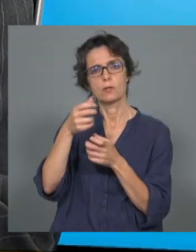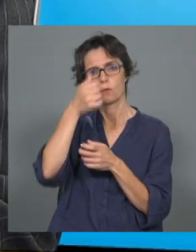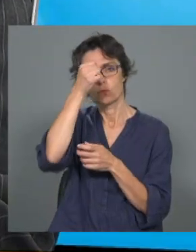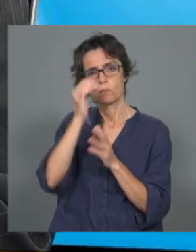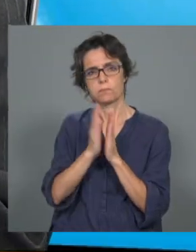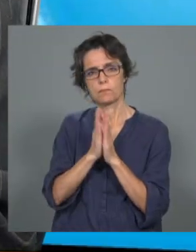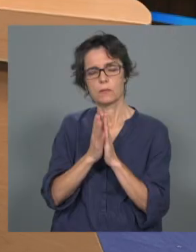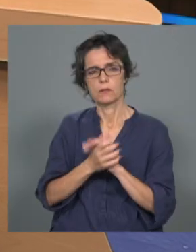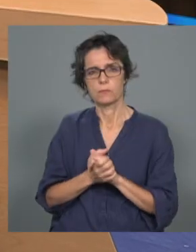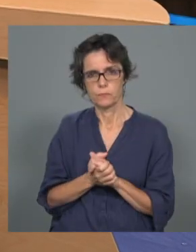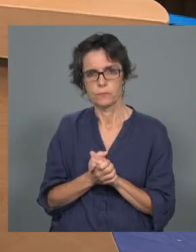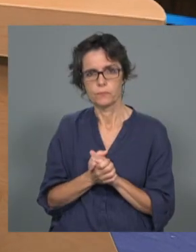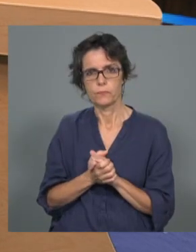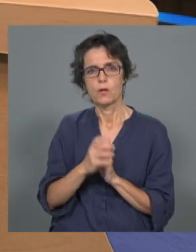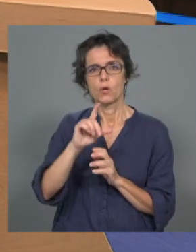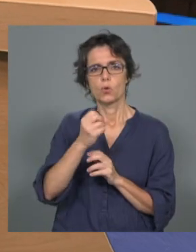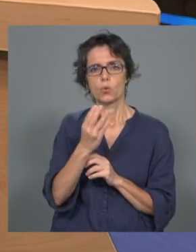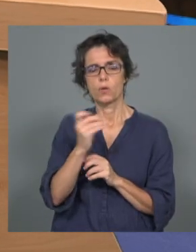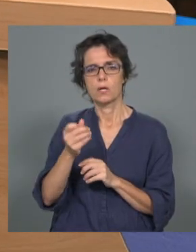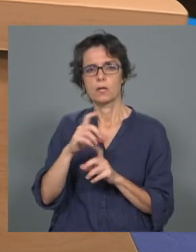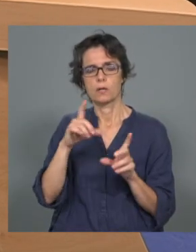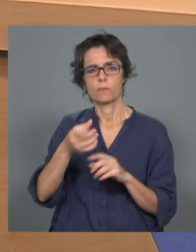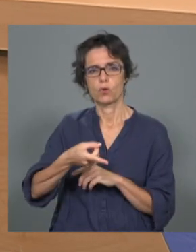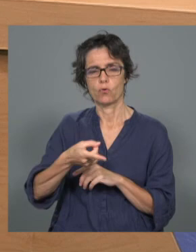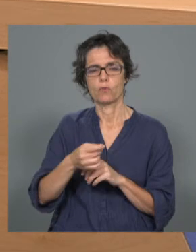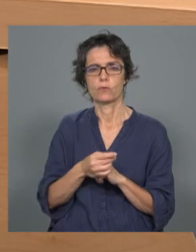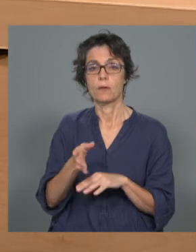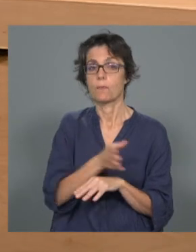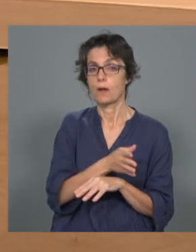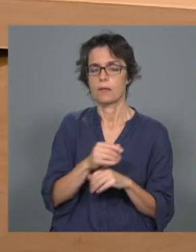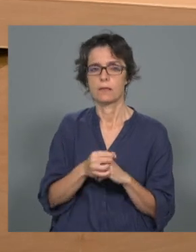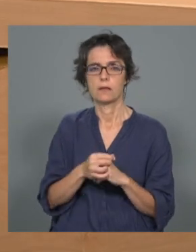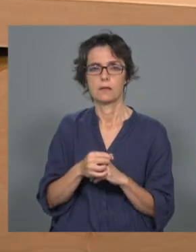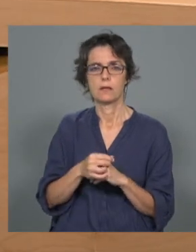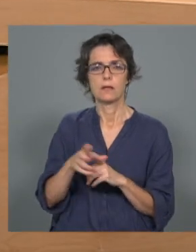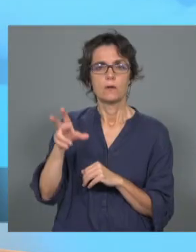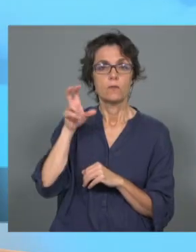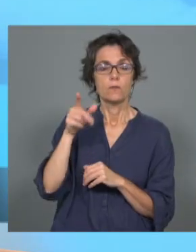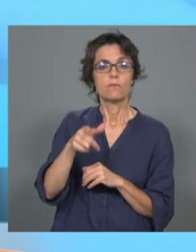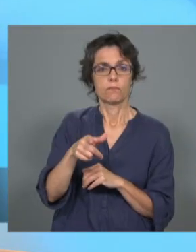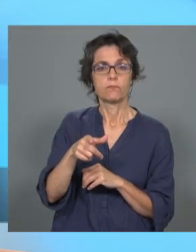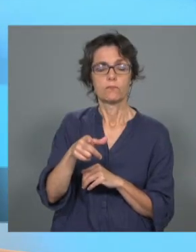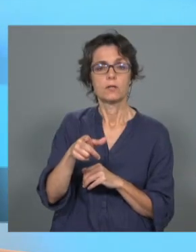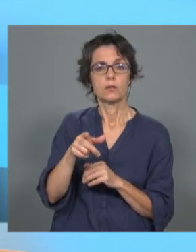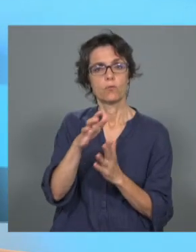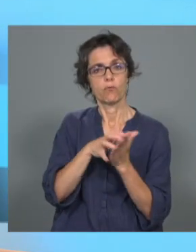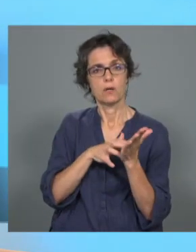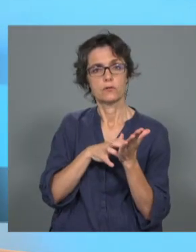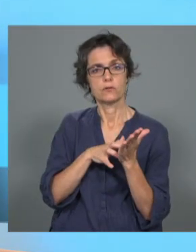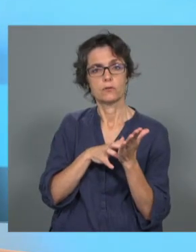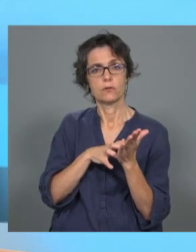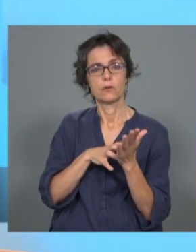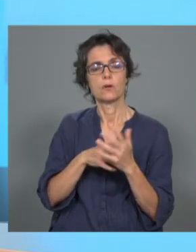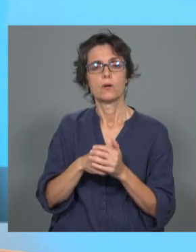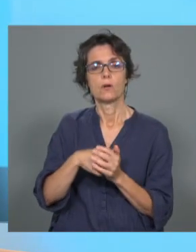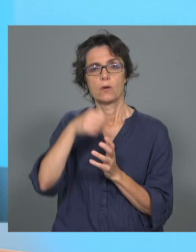domingo, que é de Lucas no capítulo 9. Antes de o analisarmos, vamos escutar este texto que é lido nas missas de